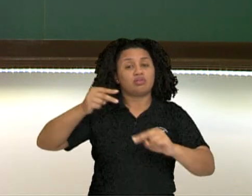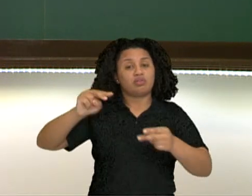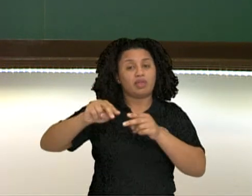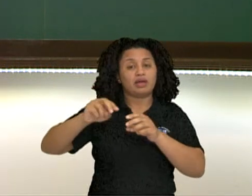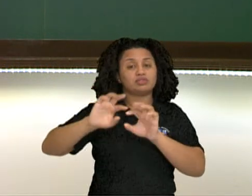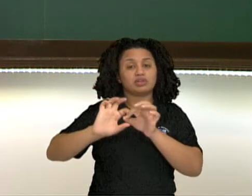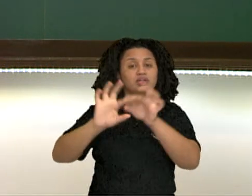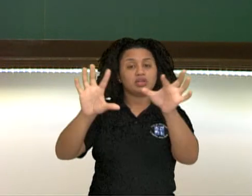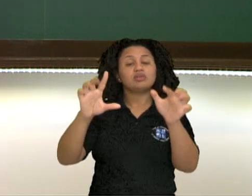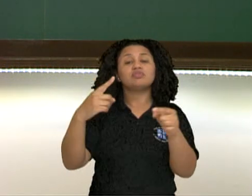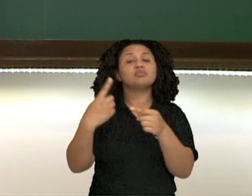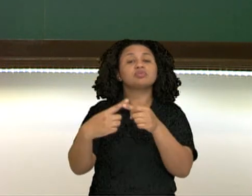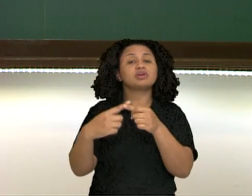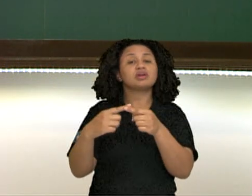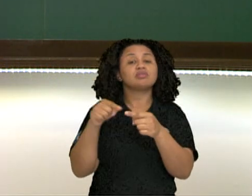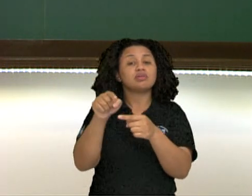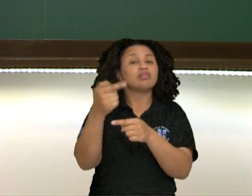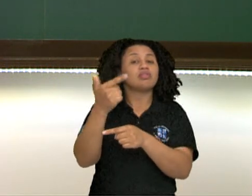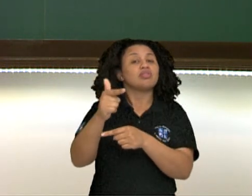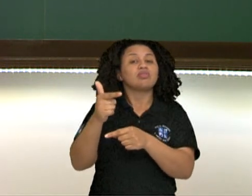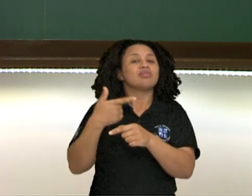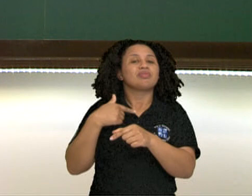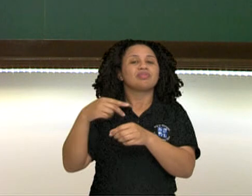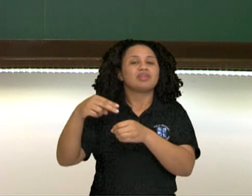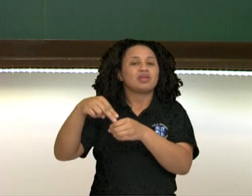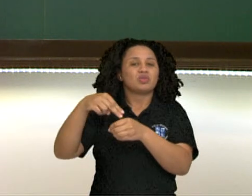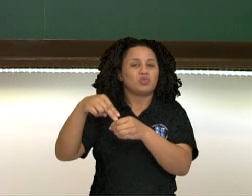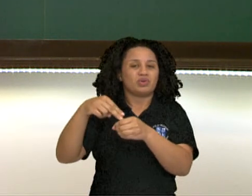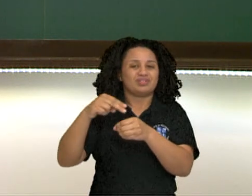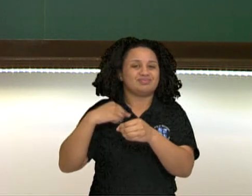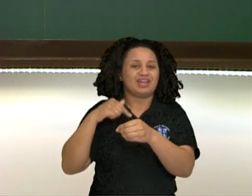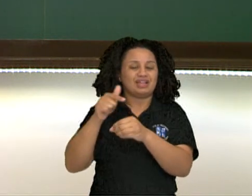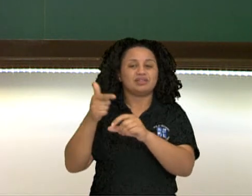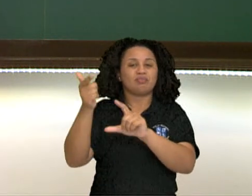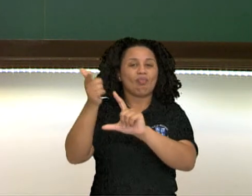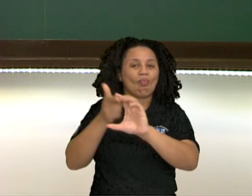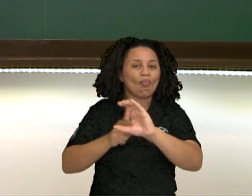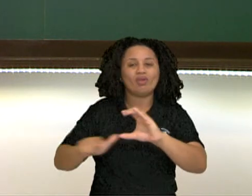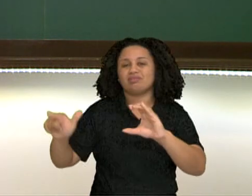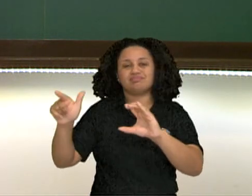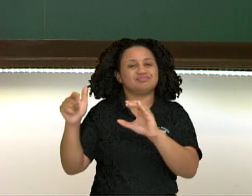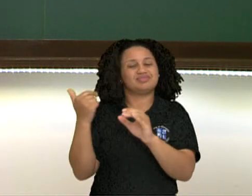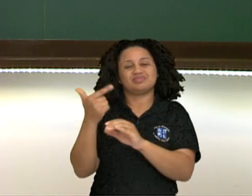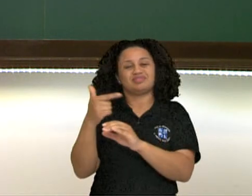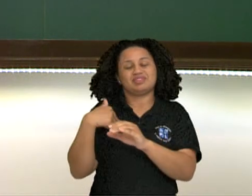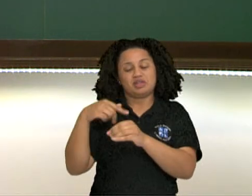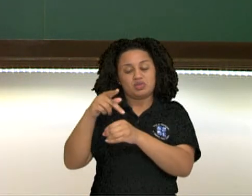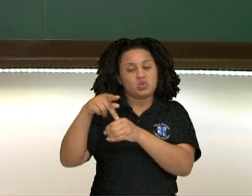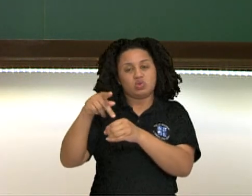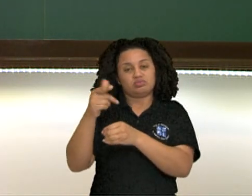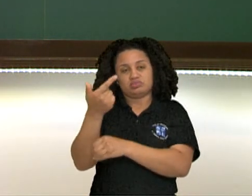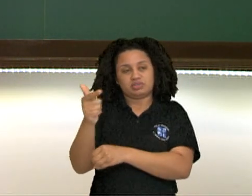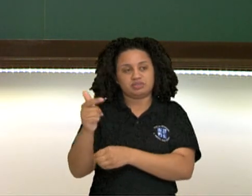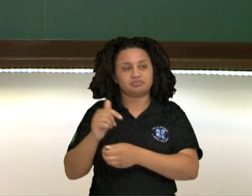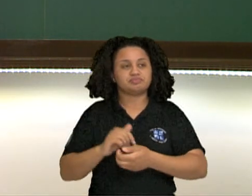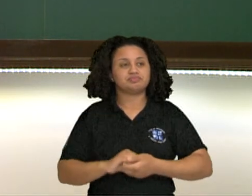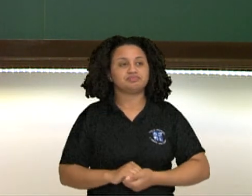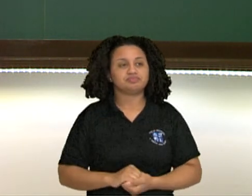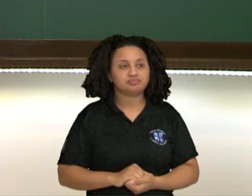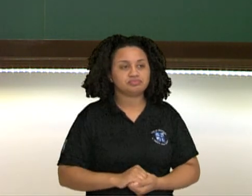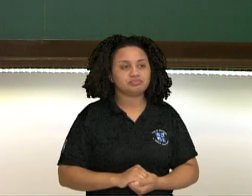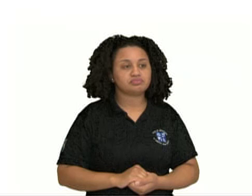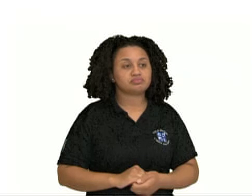solto disperso por quê Porque não tem um núcleo não tem uma carioteca uma membrana nuclear envolvendo esse material